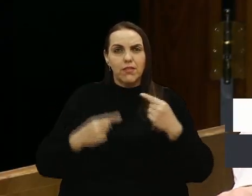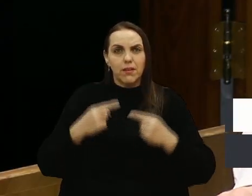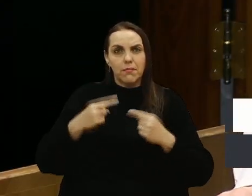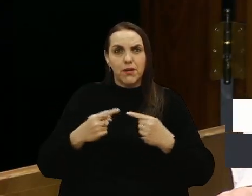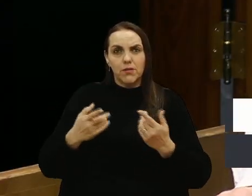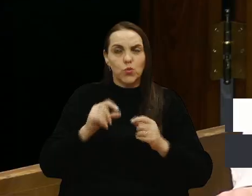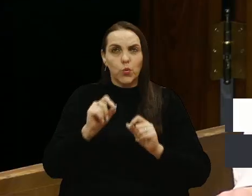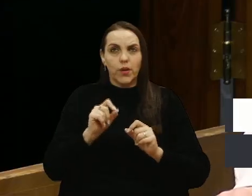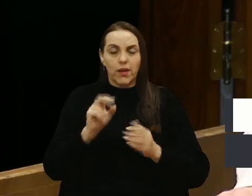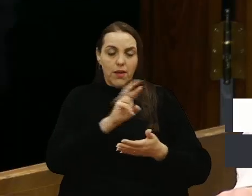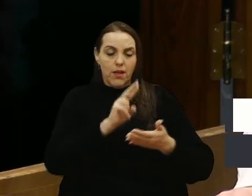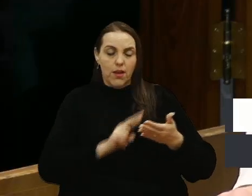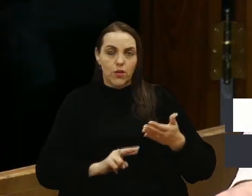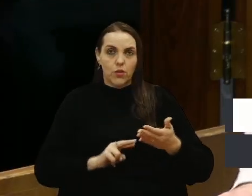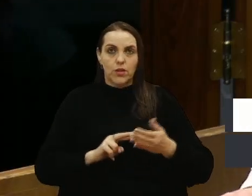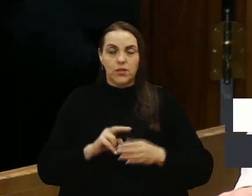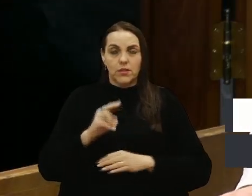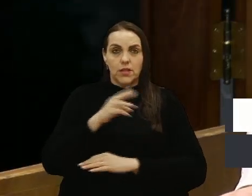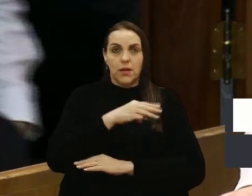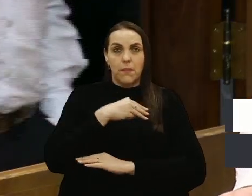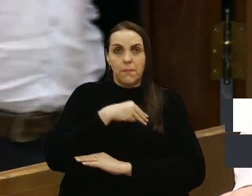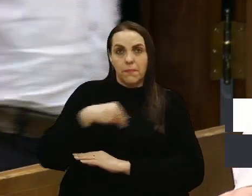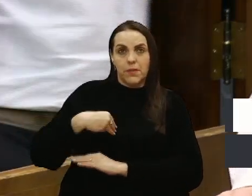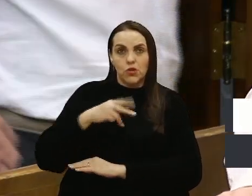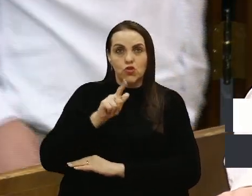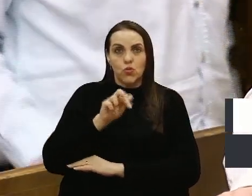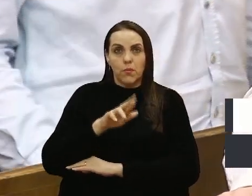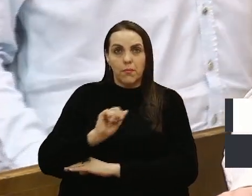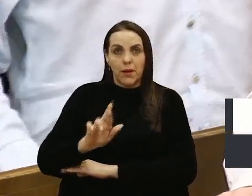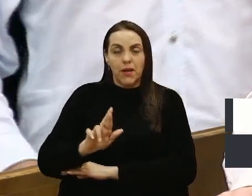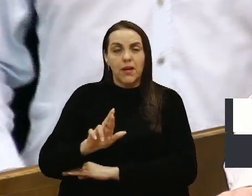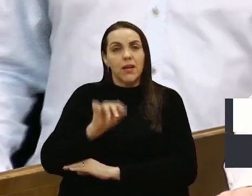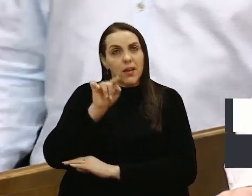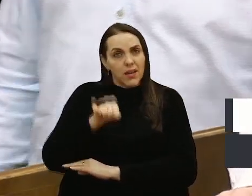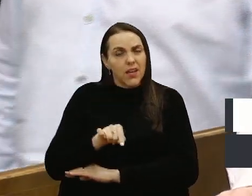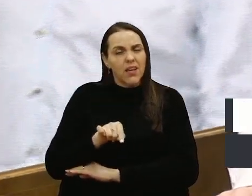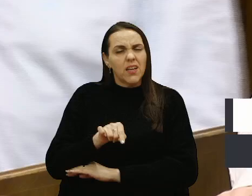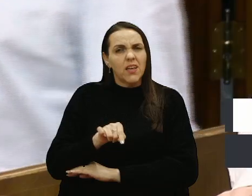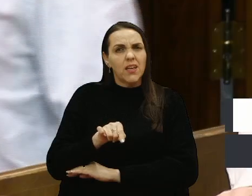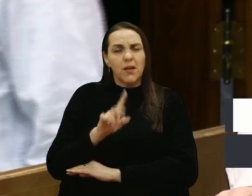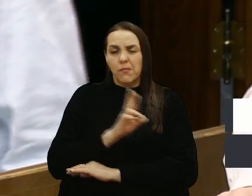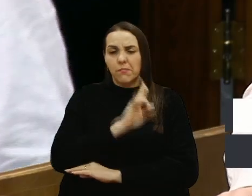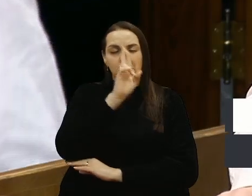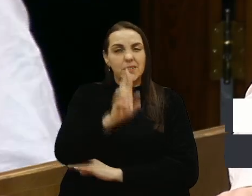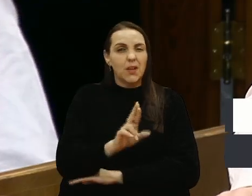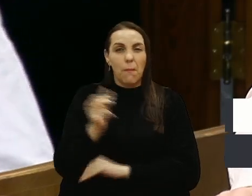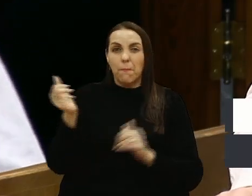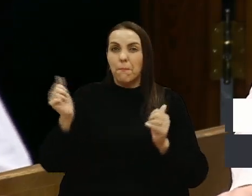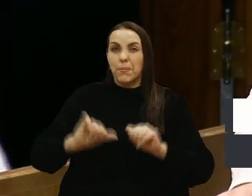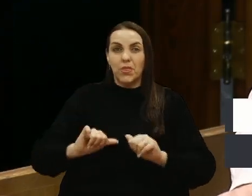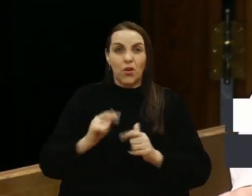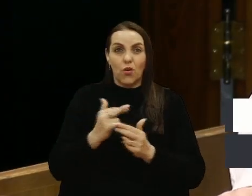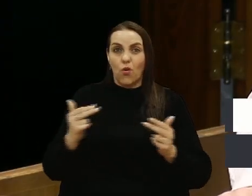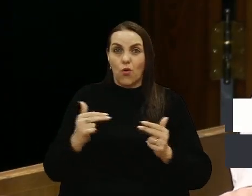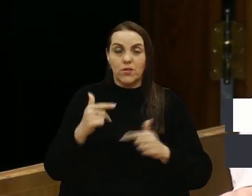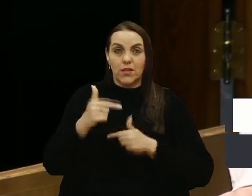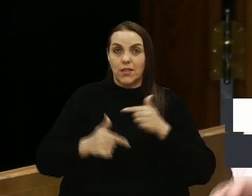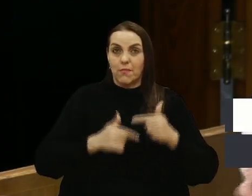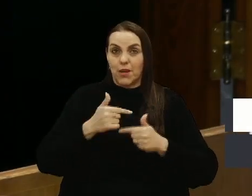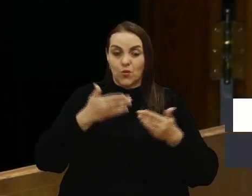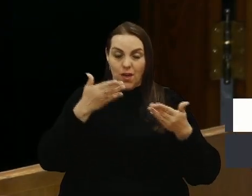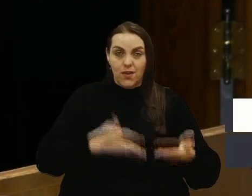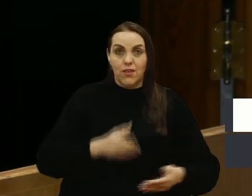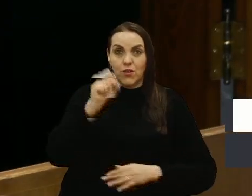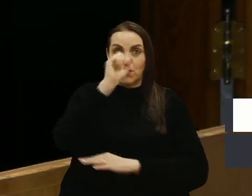relatoria do ministro Gilmar Mendes, que parece representar, talvez, a pior tragédia que pode acontecer para os trabalhadores nesse Brasil, que é